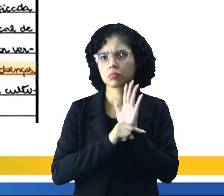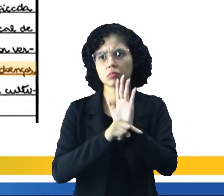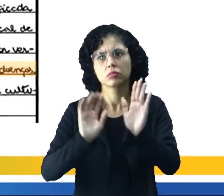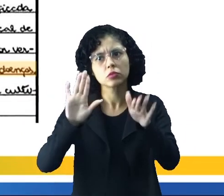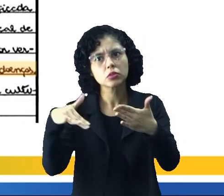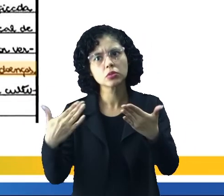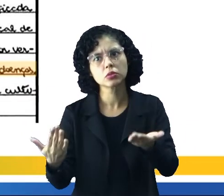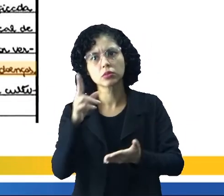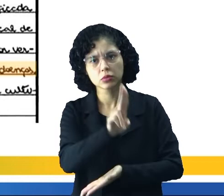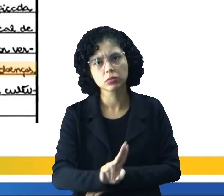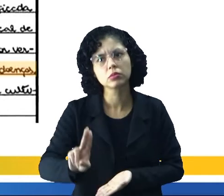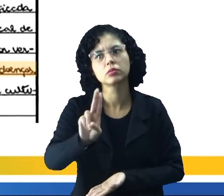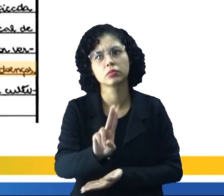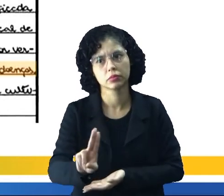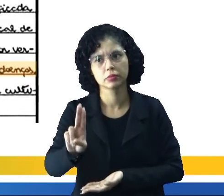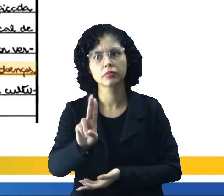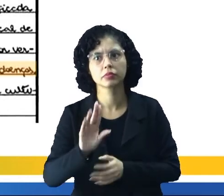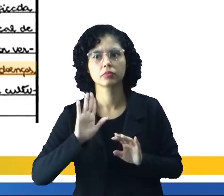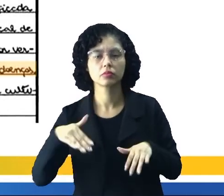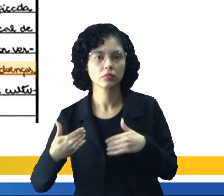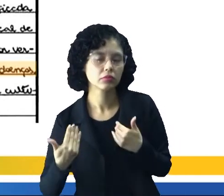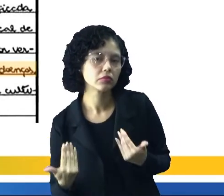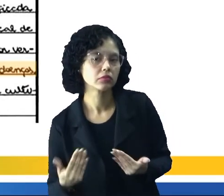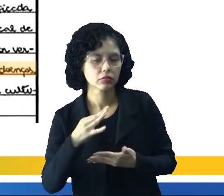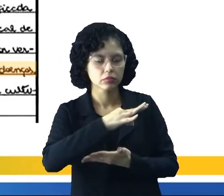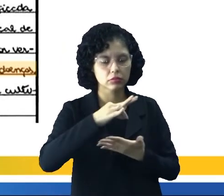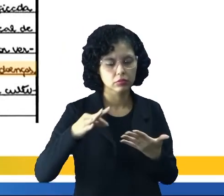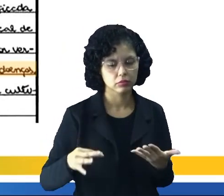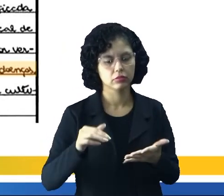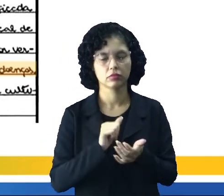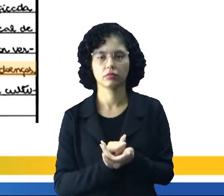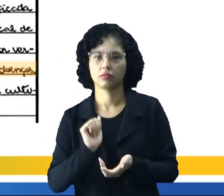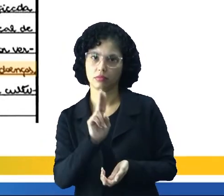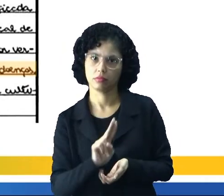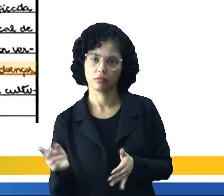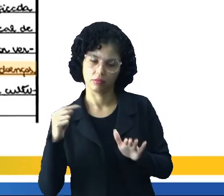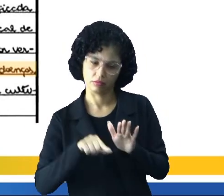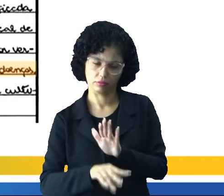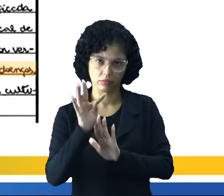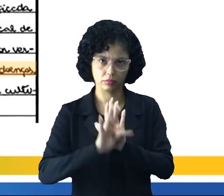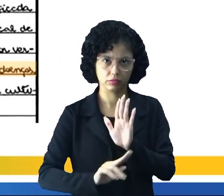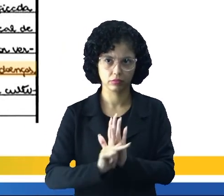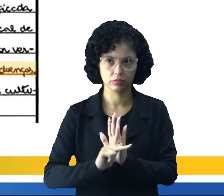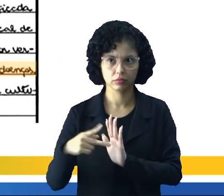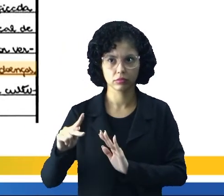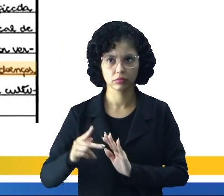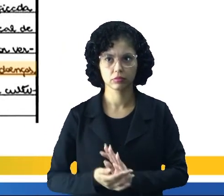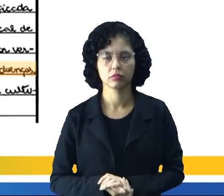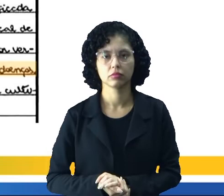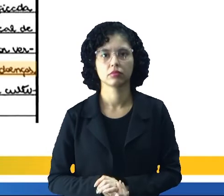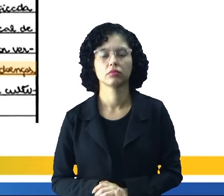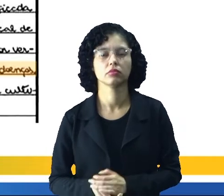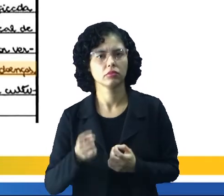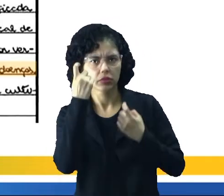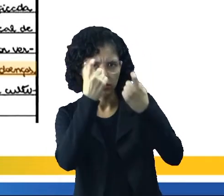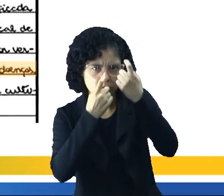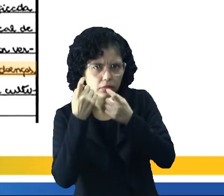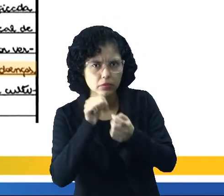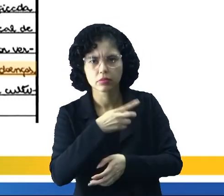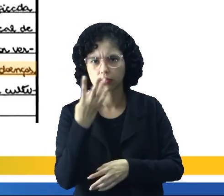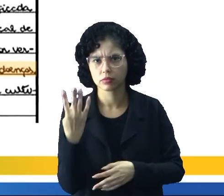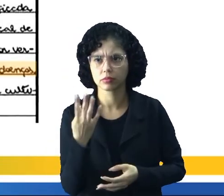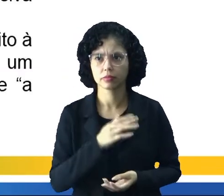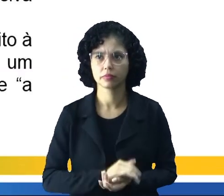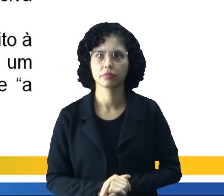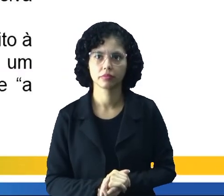quais são os operadores que ele está utilizando, quais são os elementos coesivos que ele vem usando dentro do texto dele. Então, é expressiva a